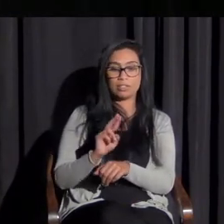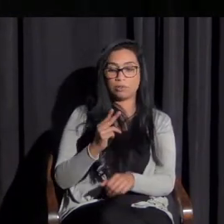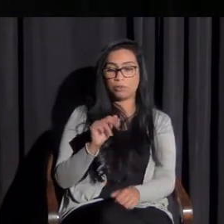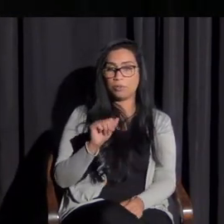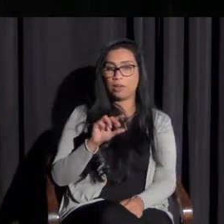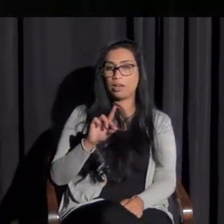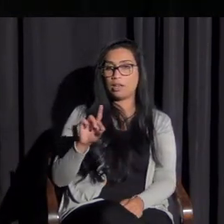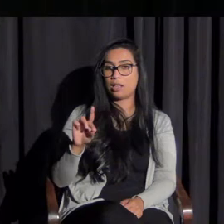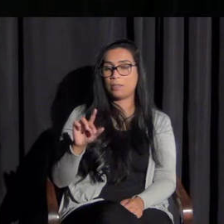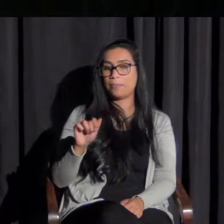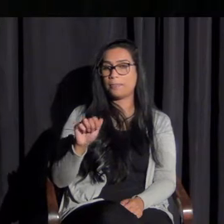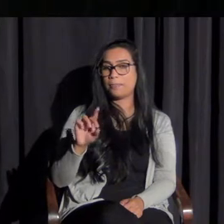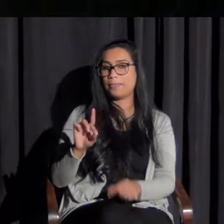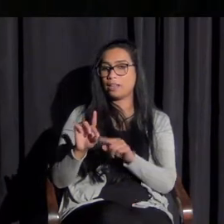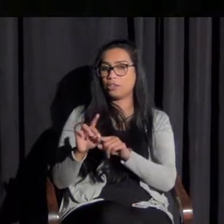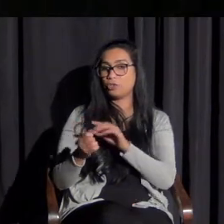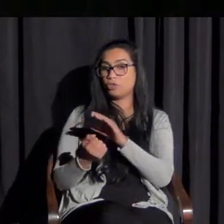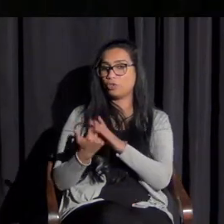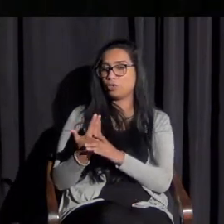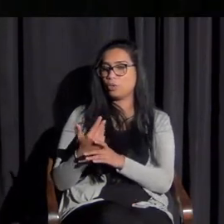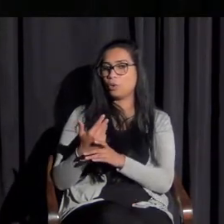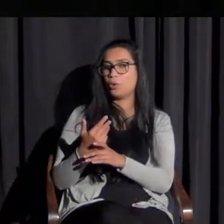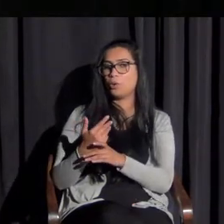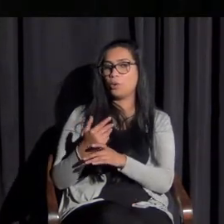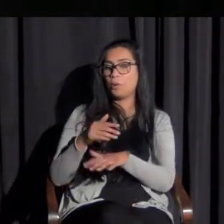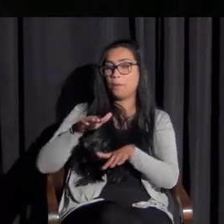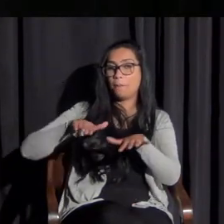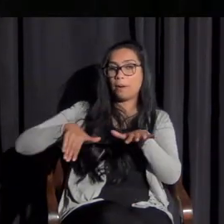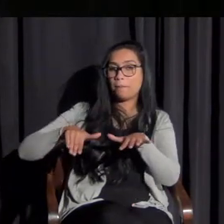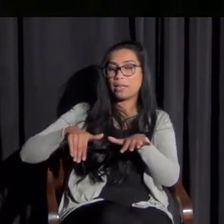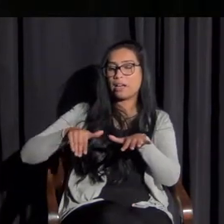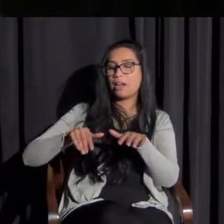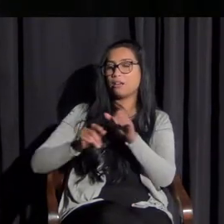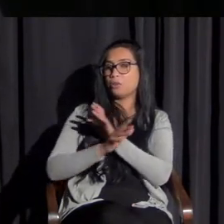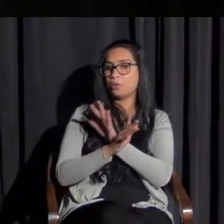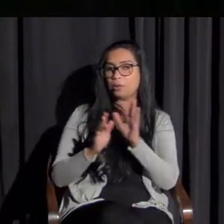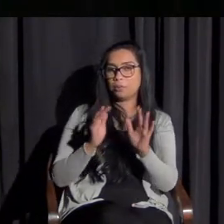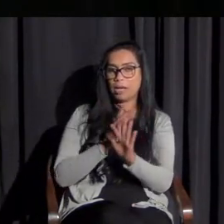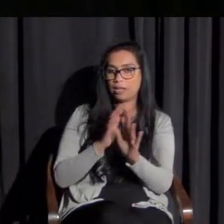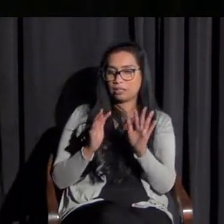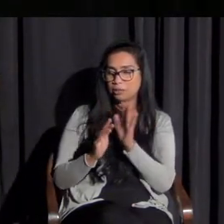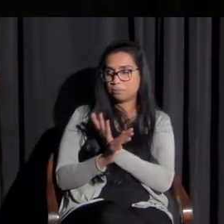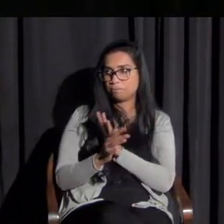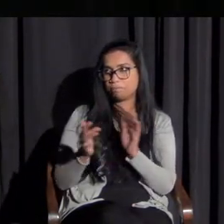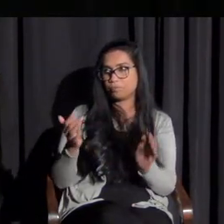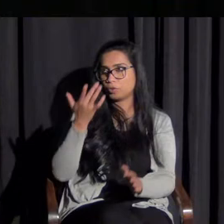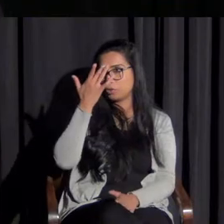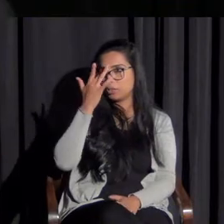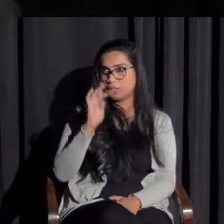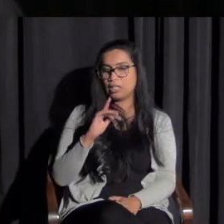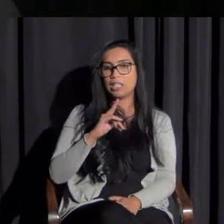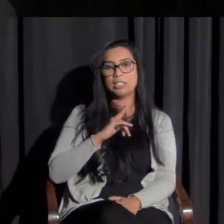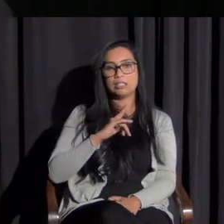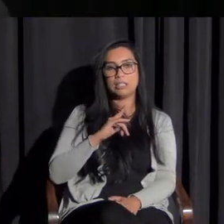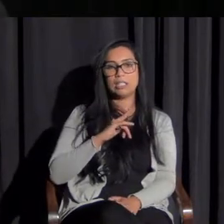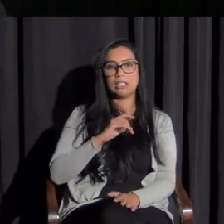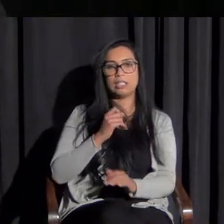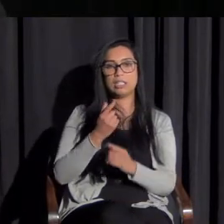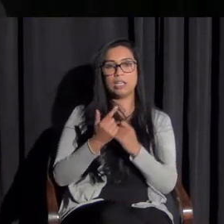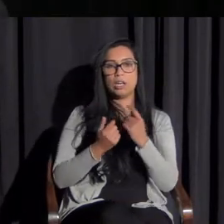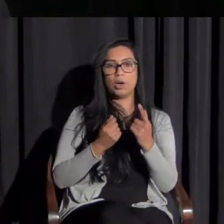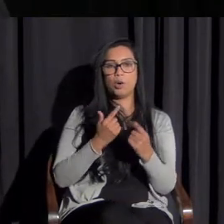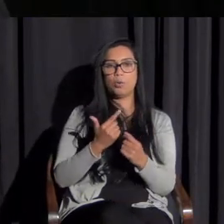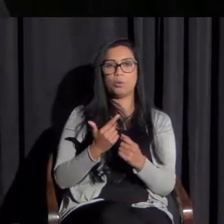criado como uma praia urbana. Então, tinha decks, talvez vocês conheçam, que fica atrás, né,